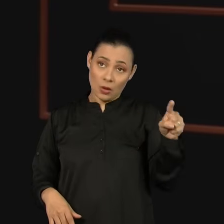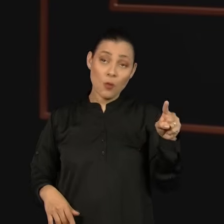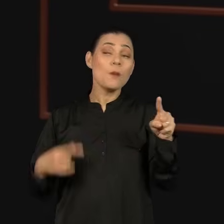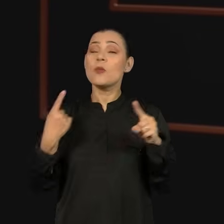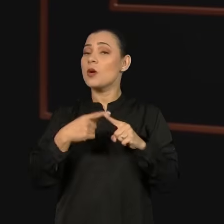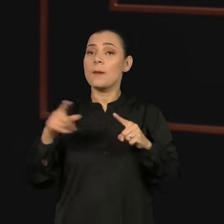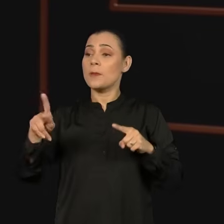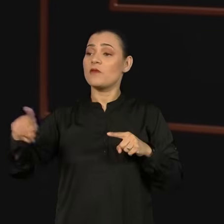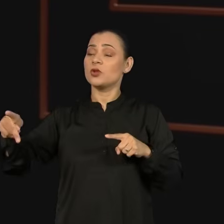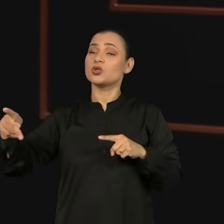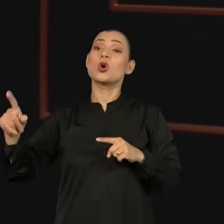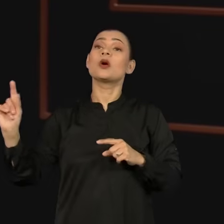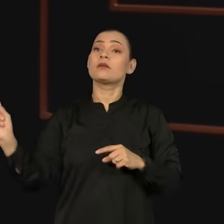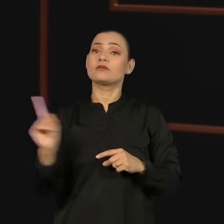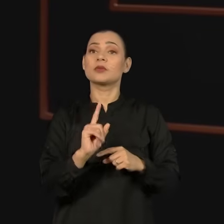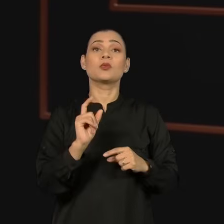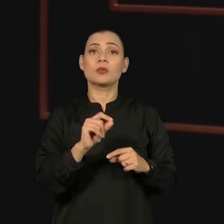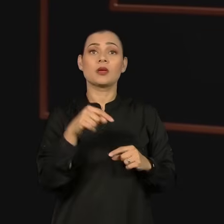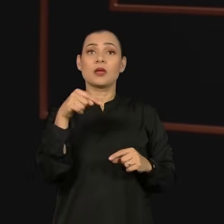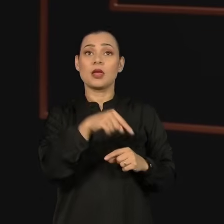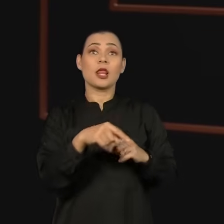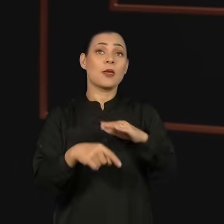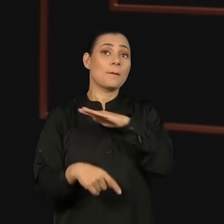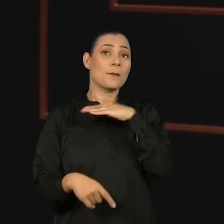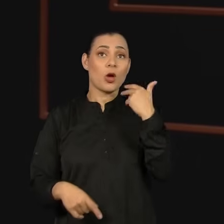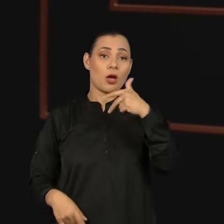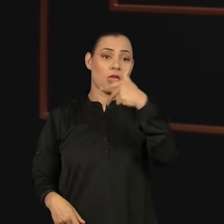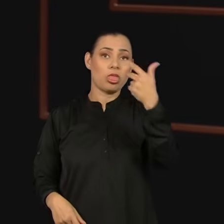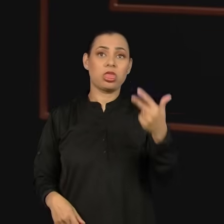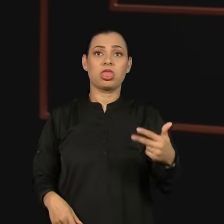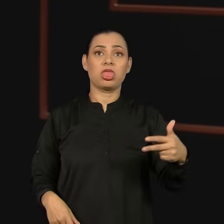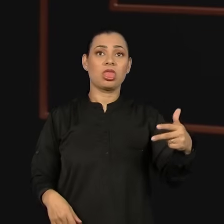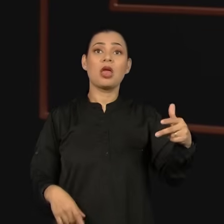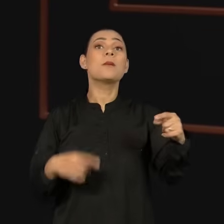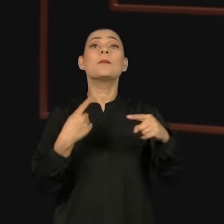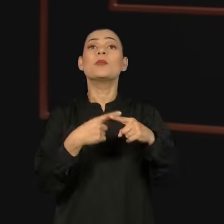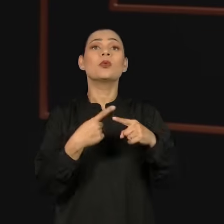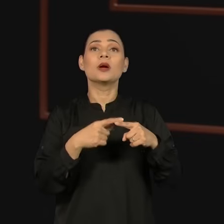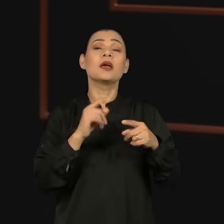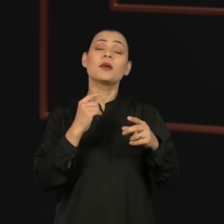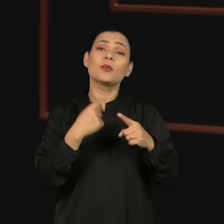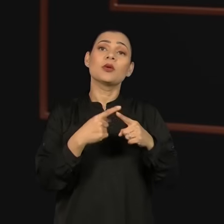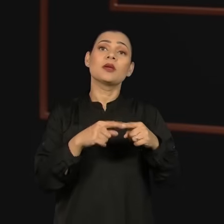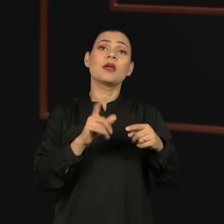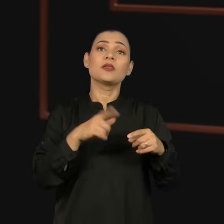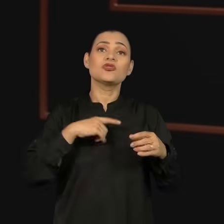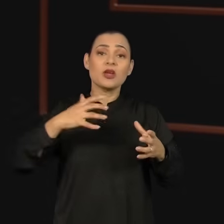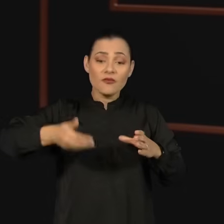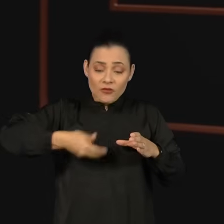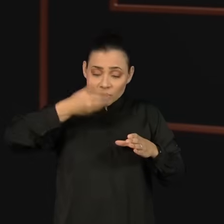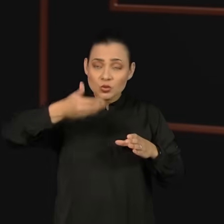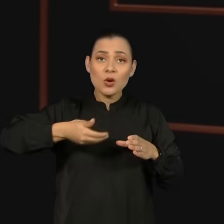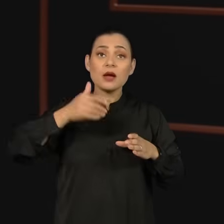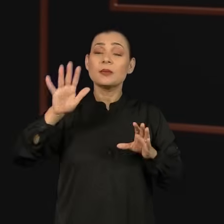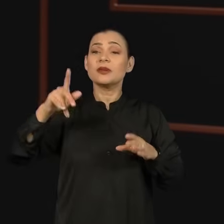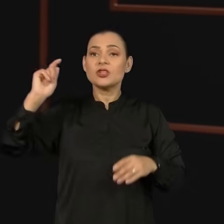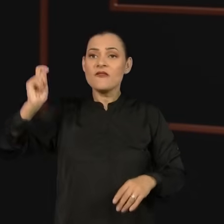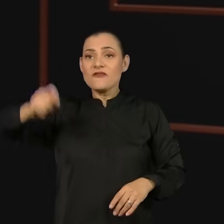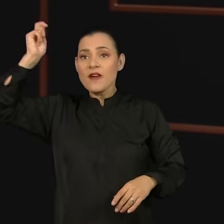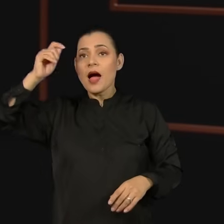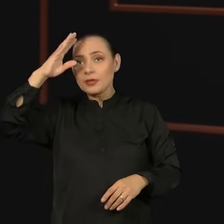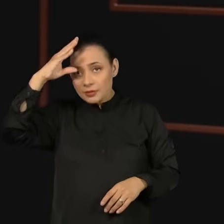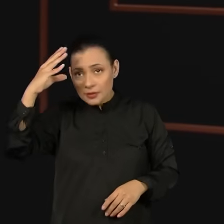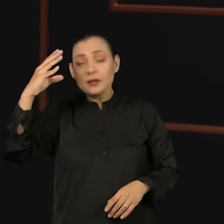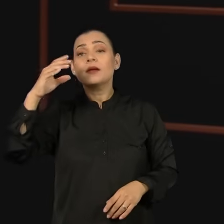Dom João Ratão morre afogado numa feijoada, né? Mas aí vinha uma fada e salvava ele casava